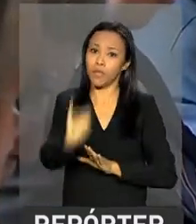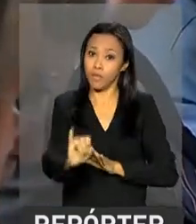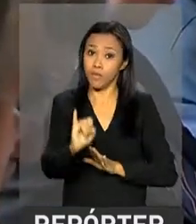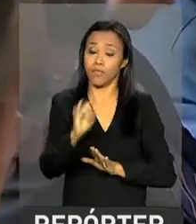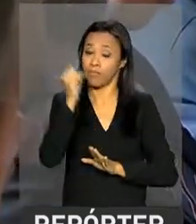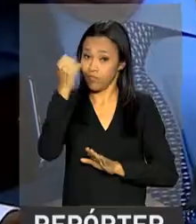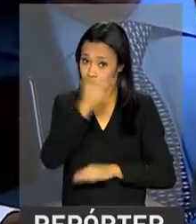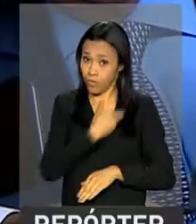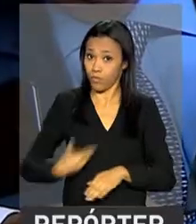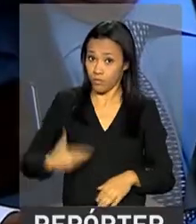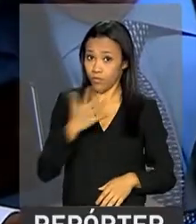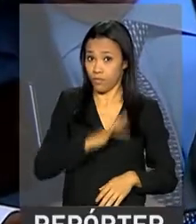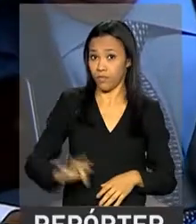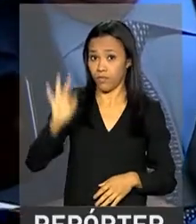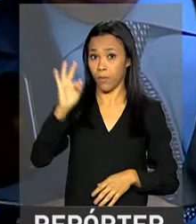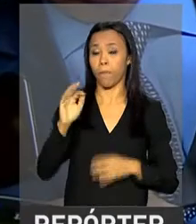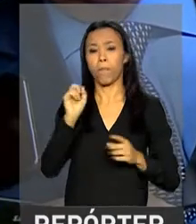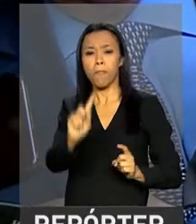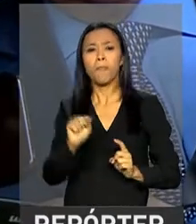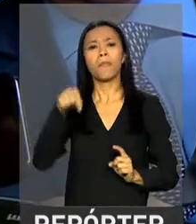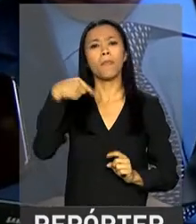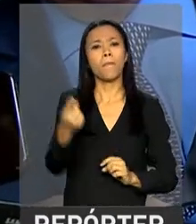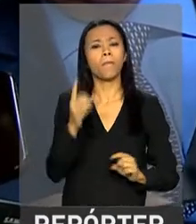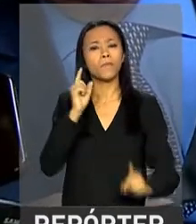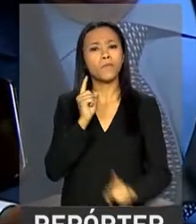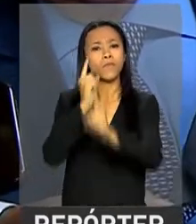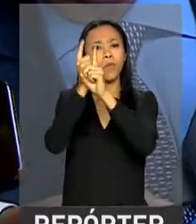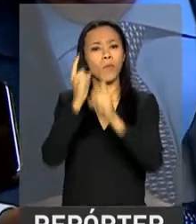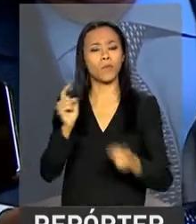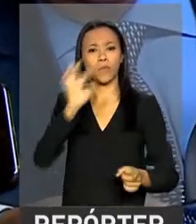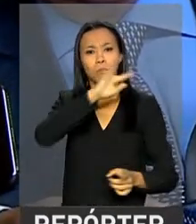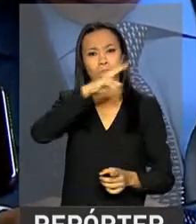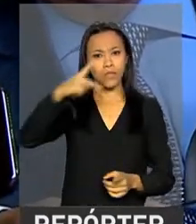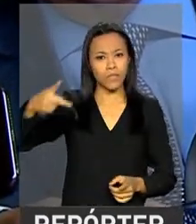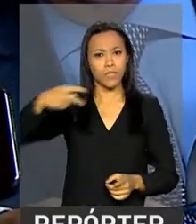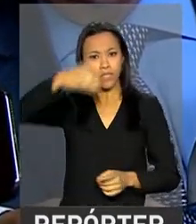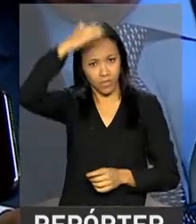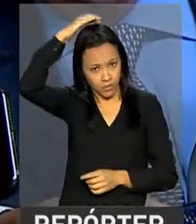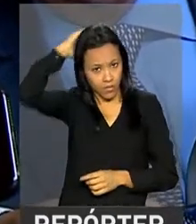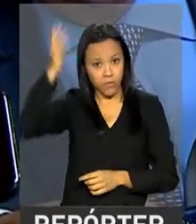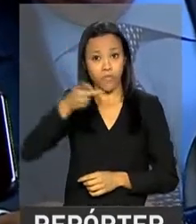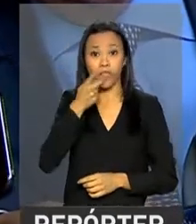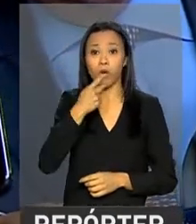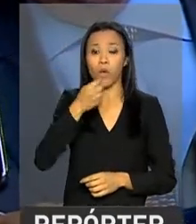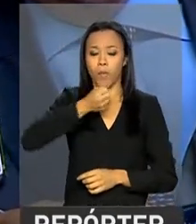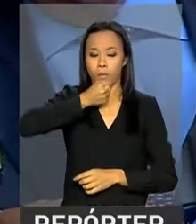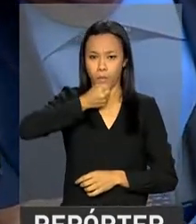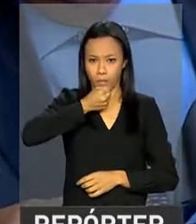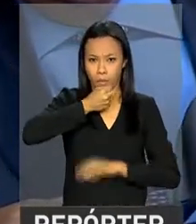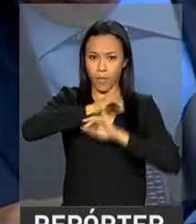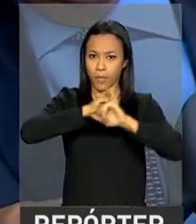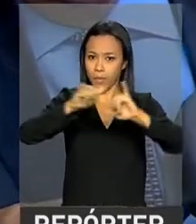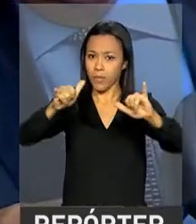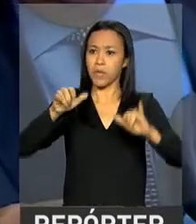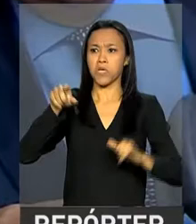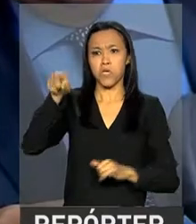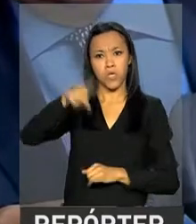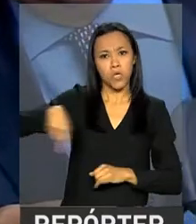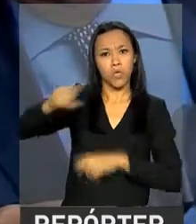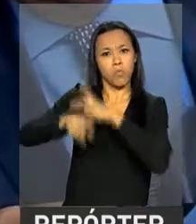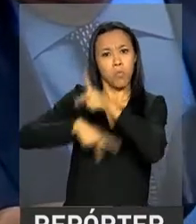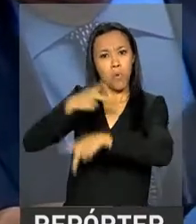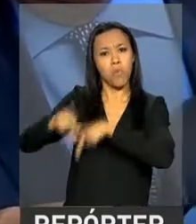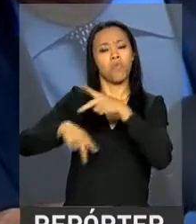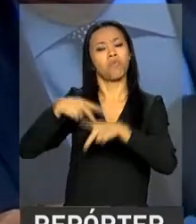Investimentos do Governo Federal. Depois dos encontros, o presidente afirmou aos jornalistas que os chineses demonstraram confiança